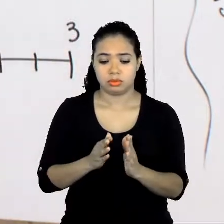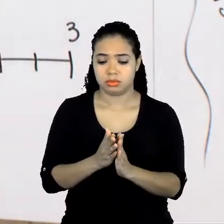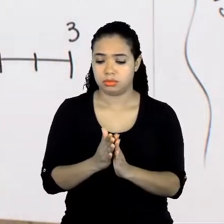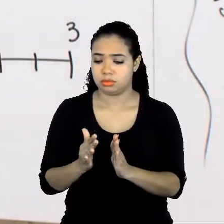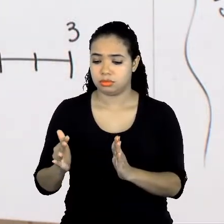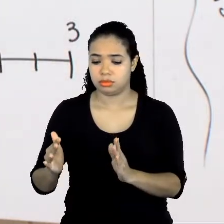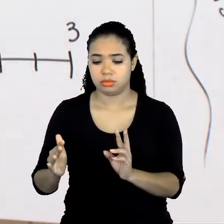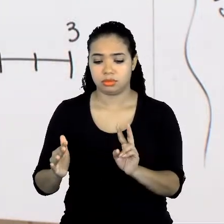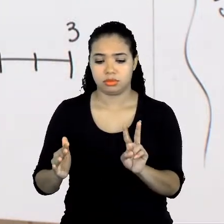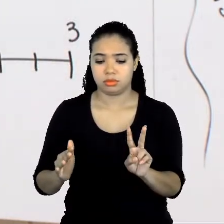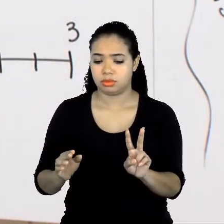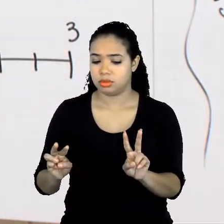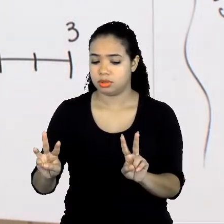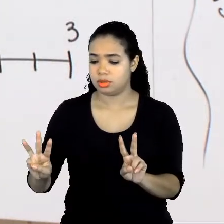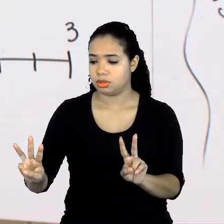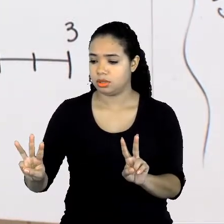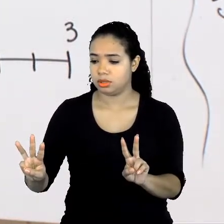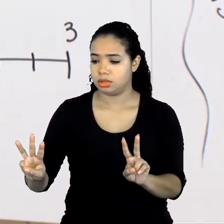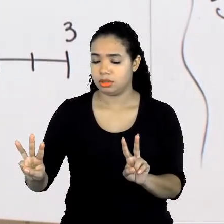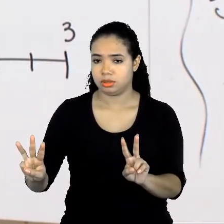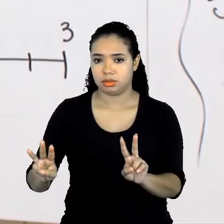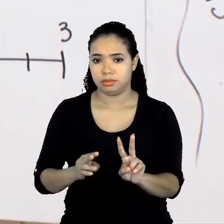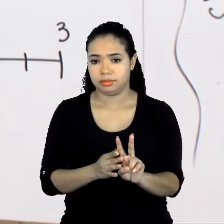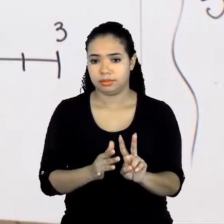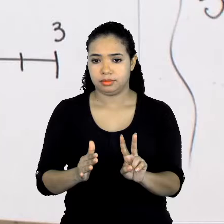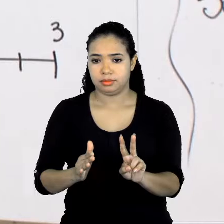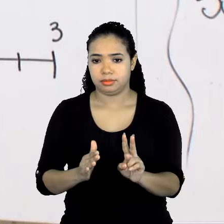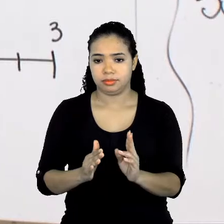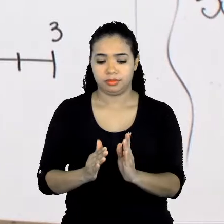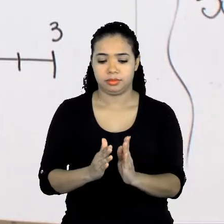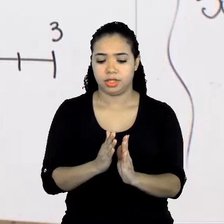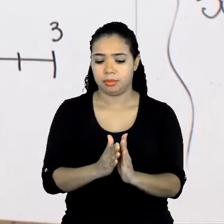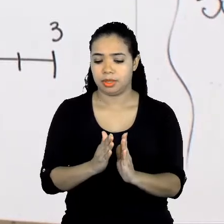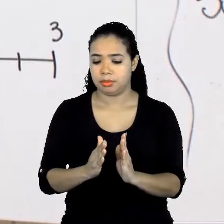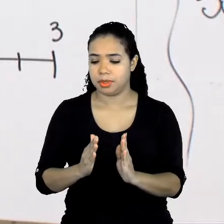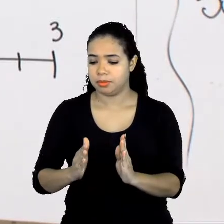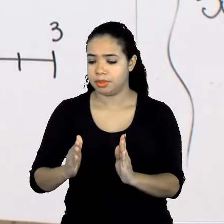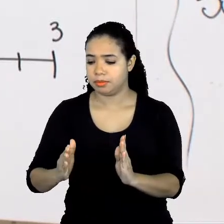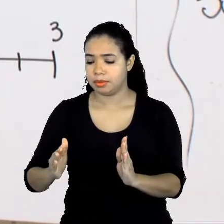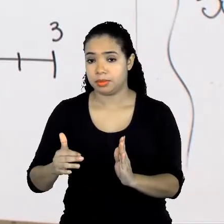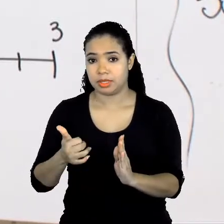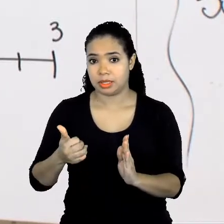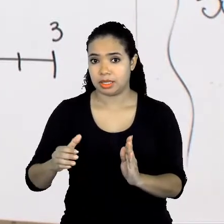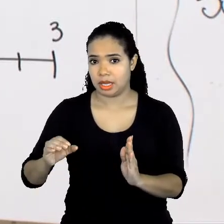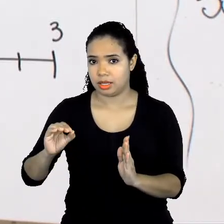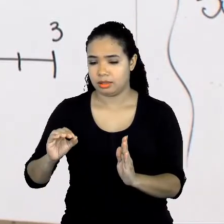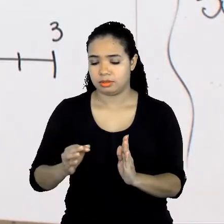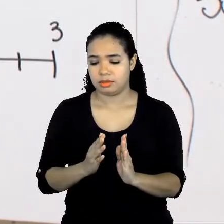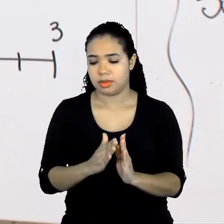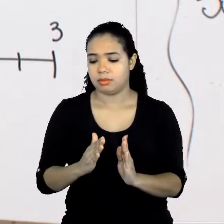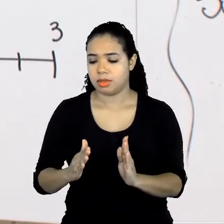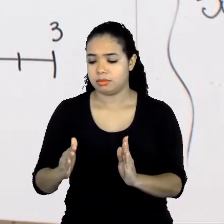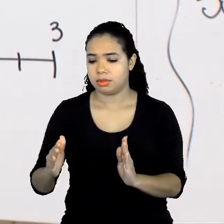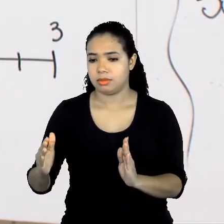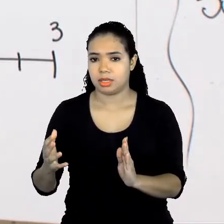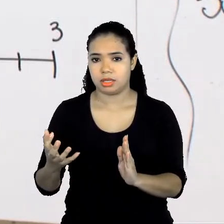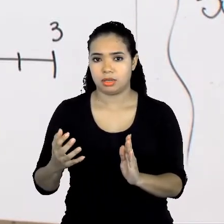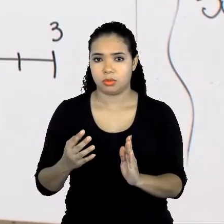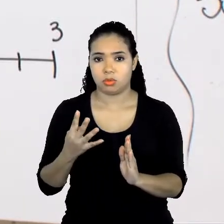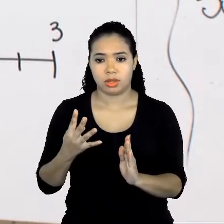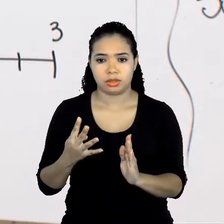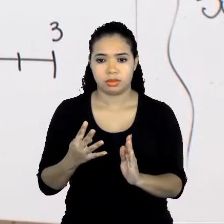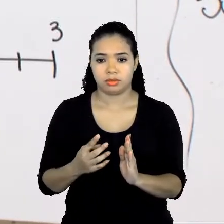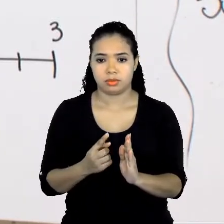o 3. Uma casa depois da vírgula eu dividi em 10 partes. E eu quero quantas partes? 4